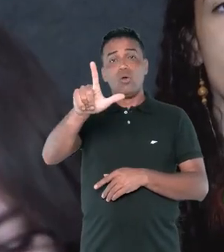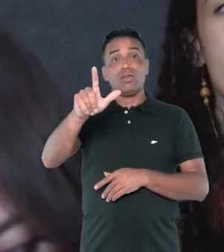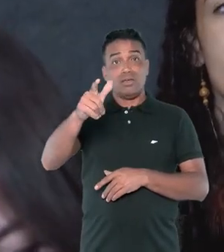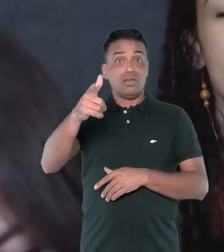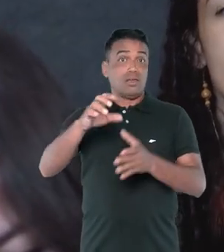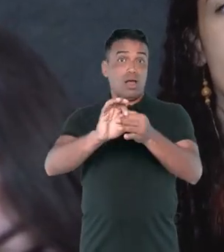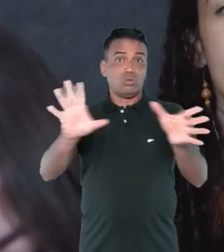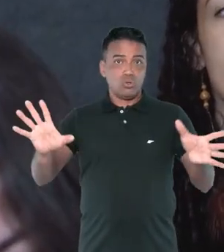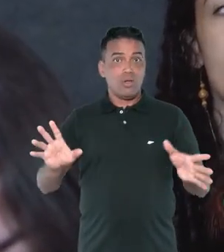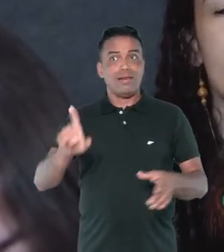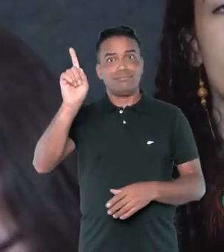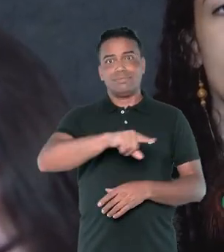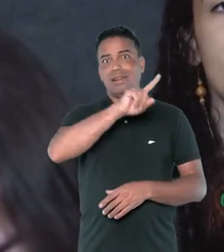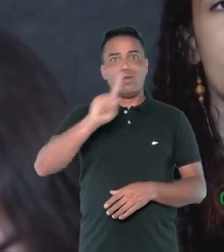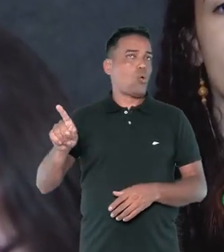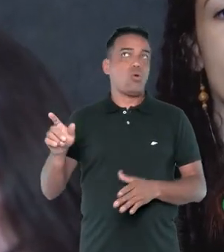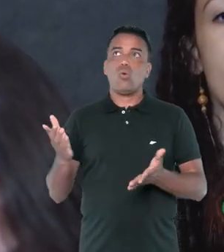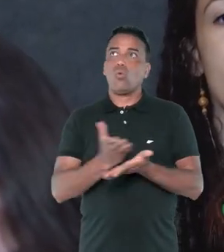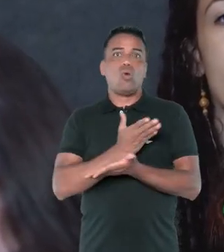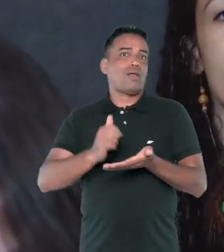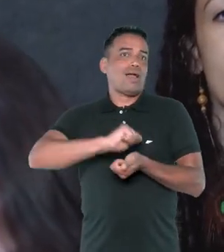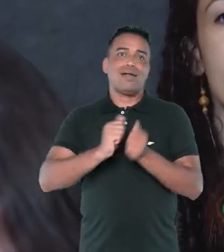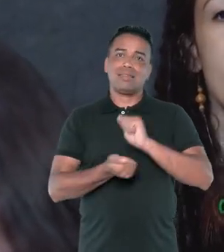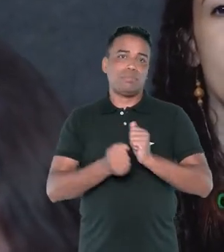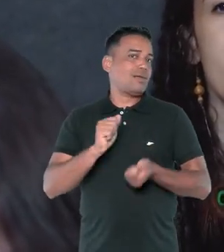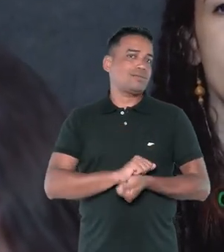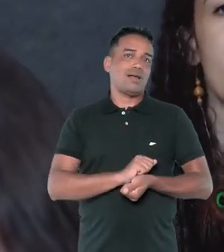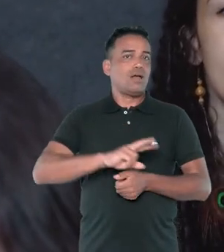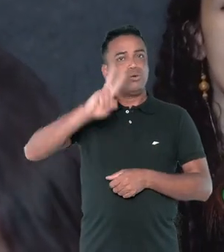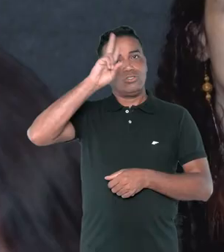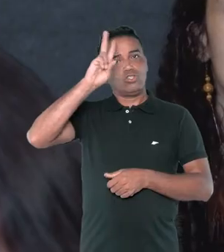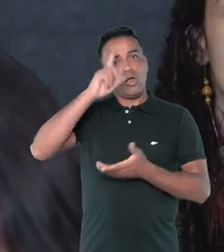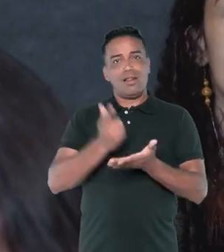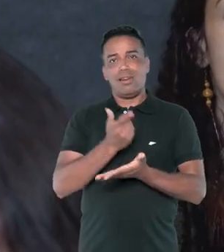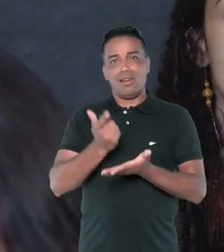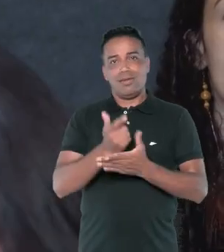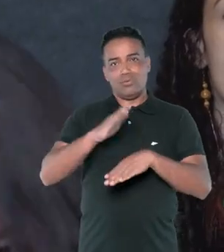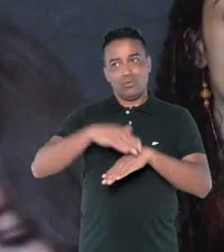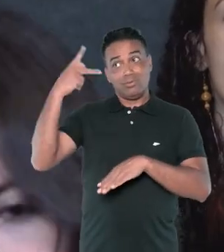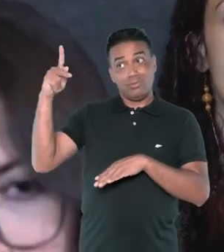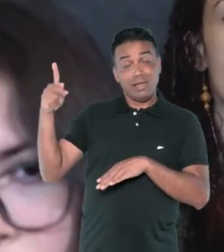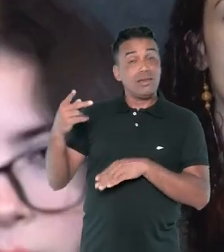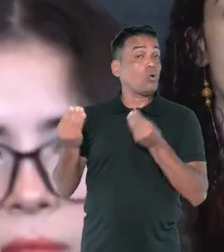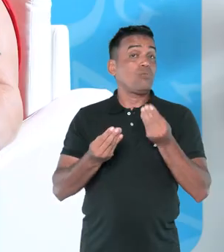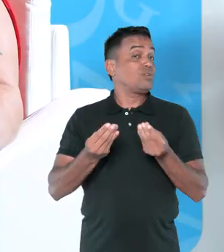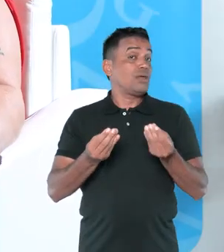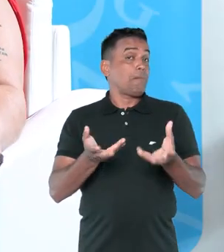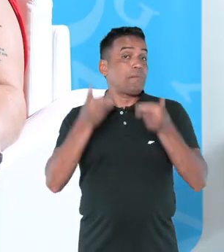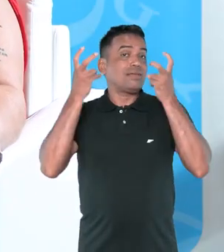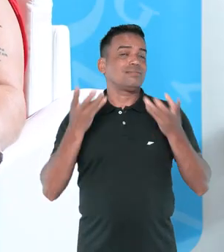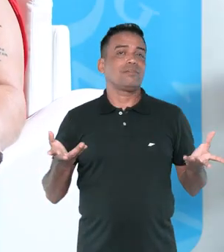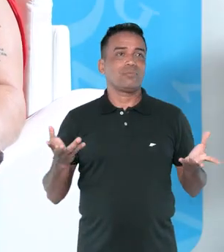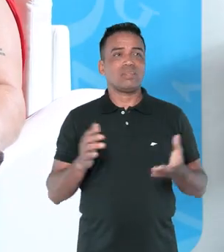vida inteira, né, a qualquer tipo de adaptação da obra dele. E como que você vê isso?